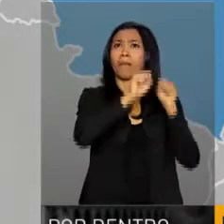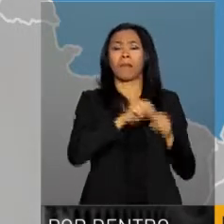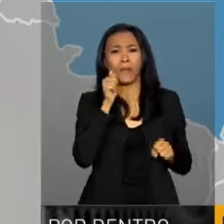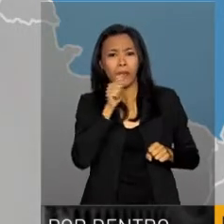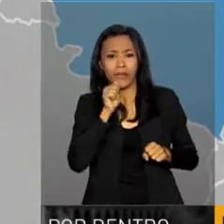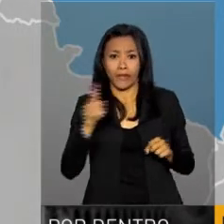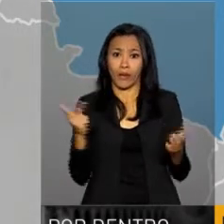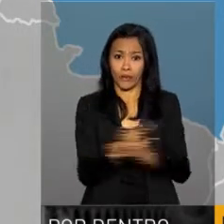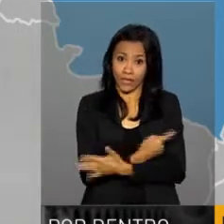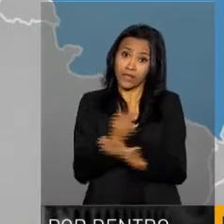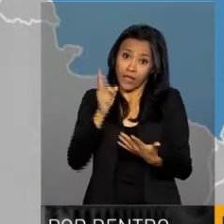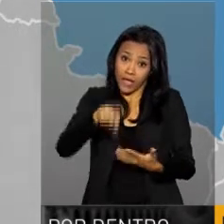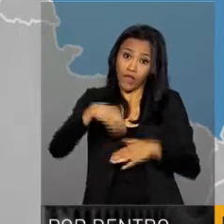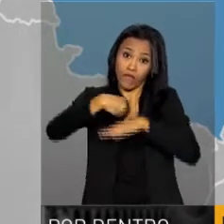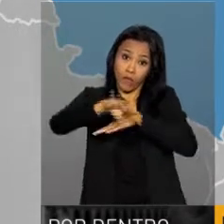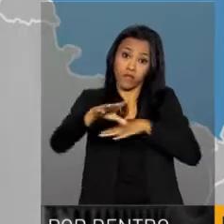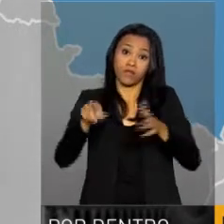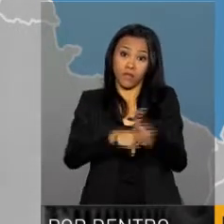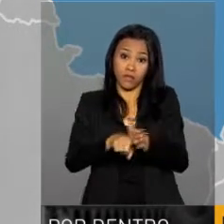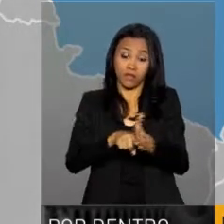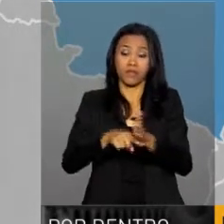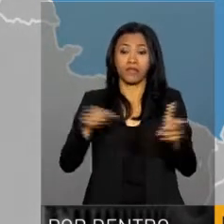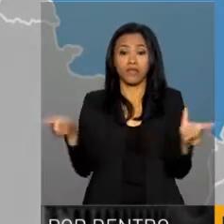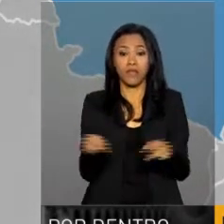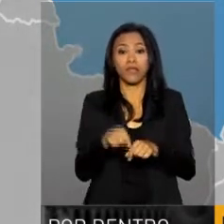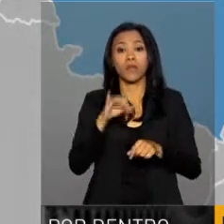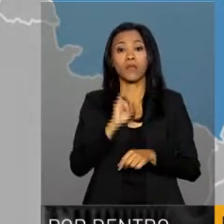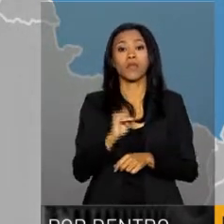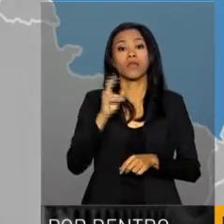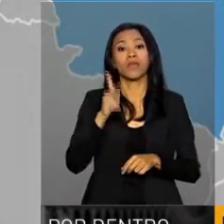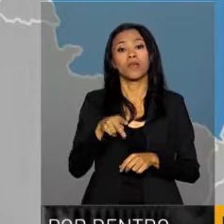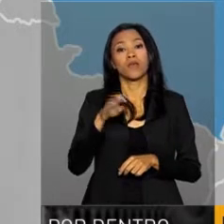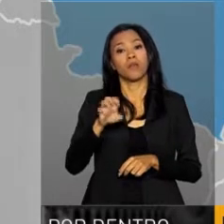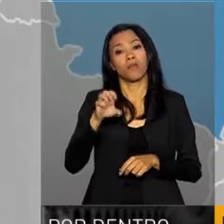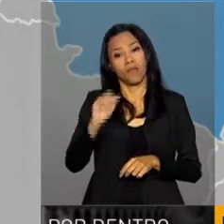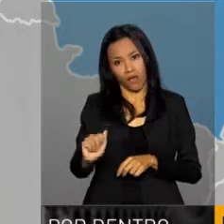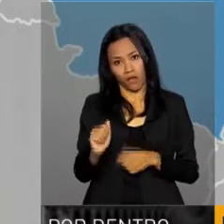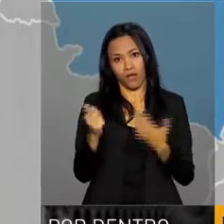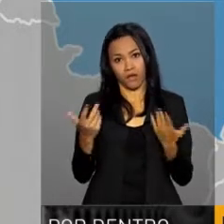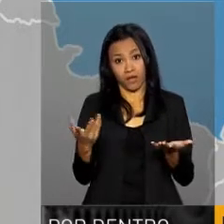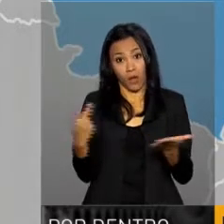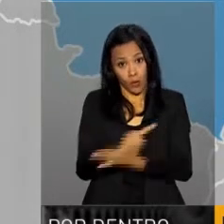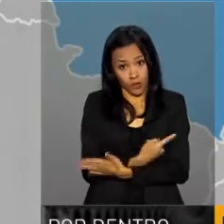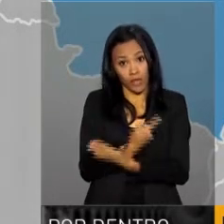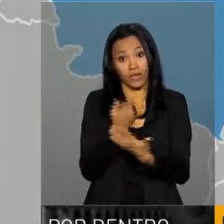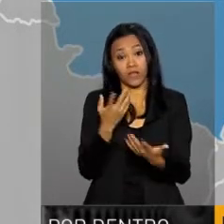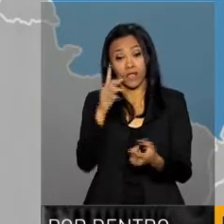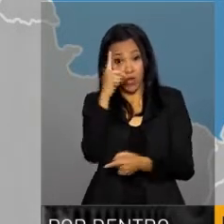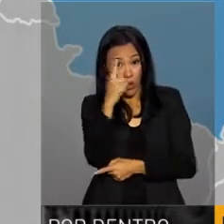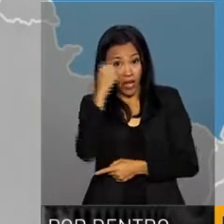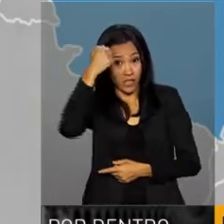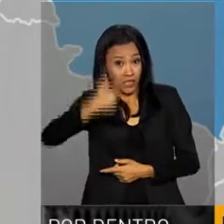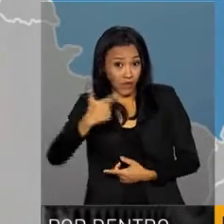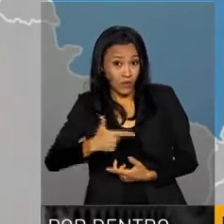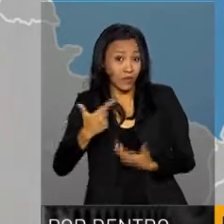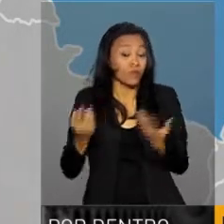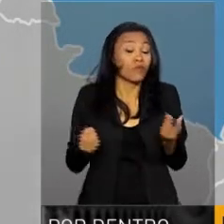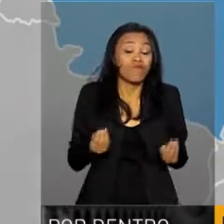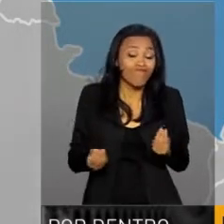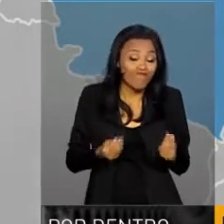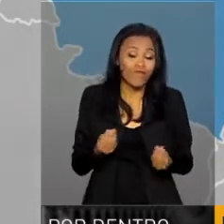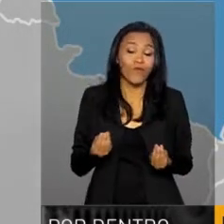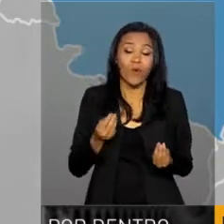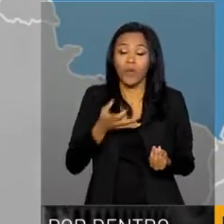idéia seria o estado de roraima com mais de 11 homicídios a cada 100 mil mulheres foi assim em segundo nesse ranking a